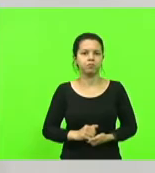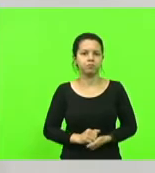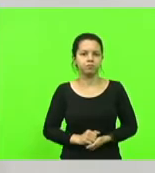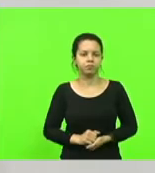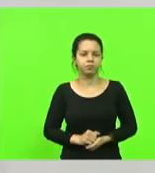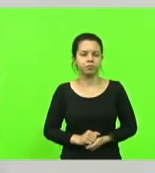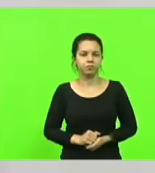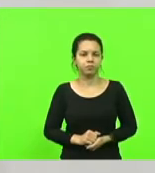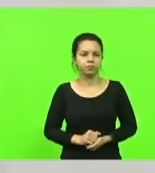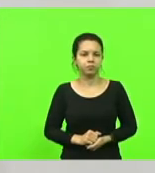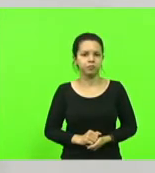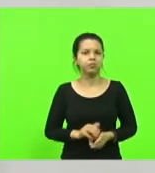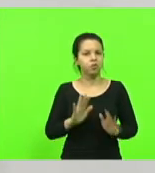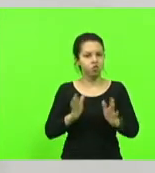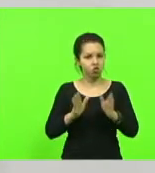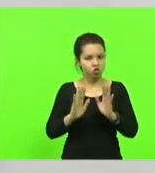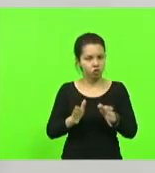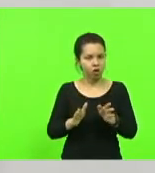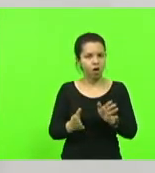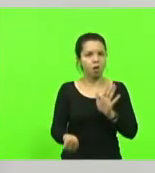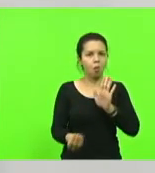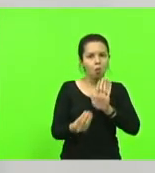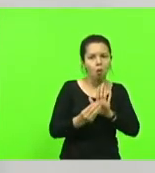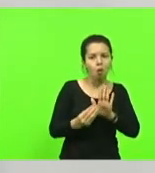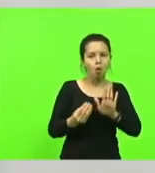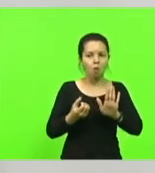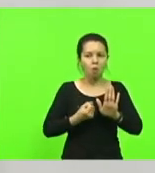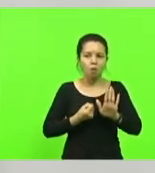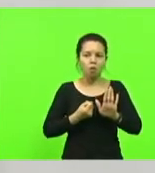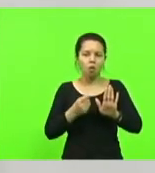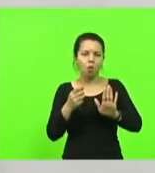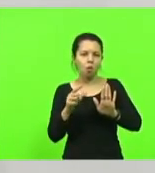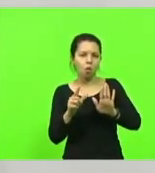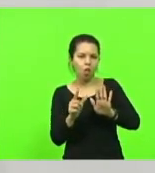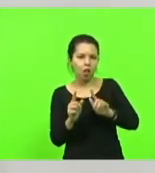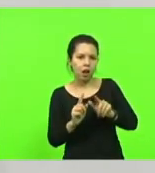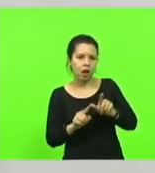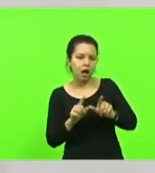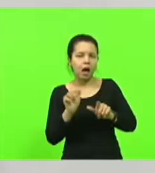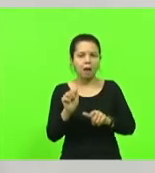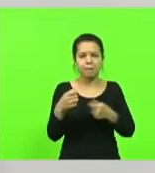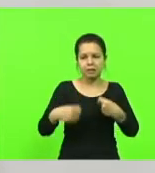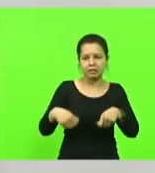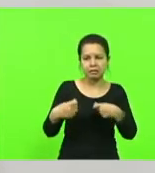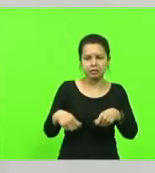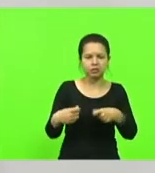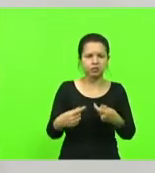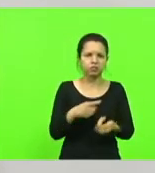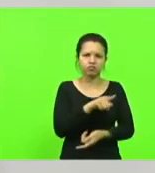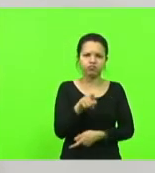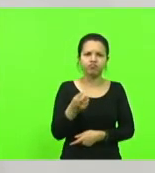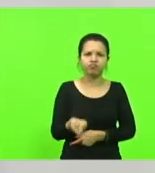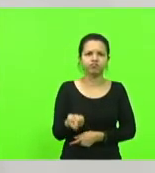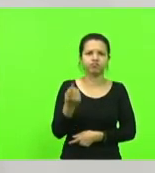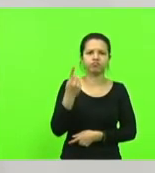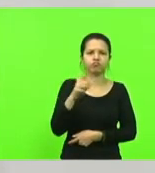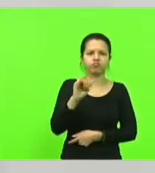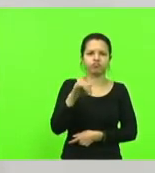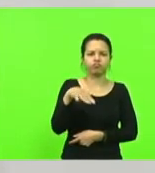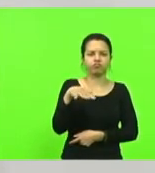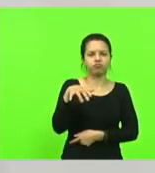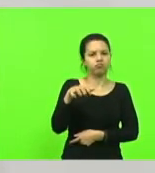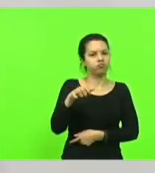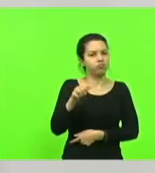a orientação número tal, letra A, precisa isso. Eles até estão estranhando que o IMA só não